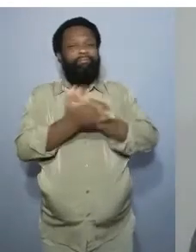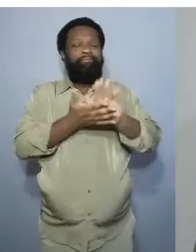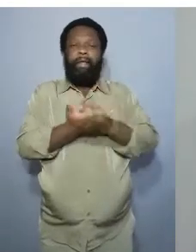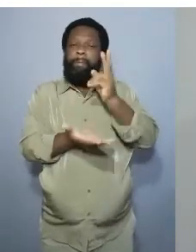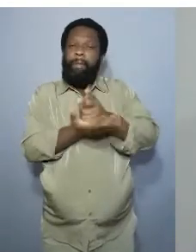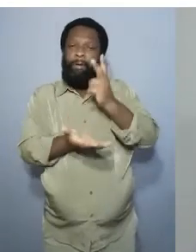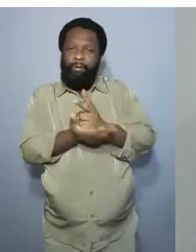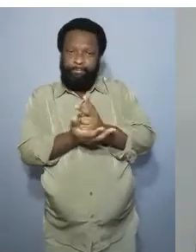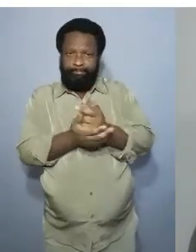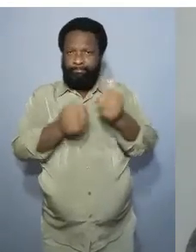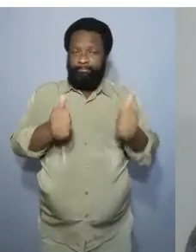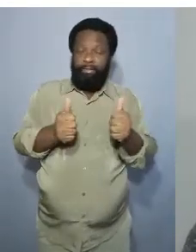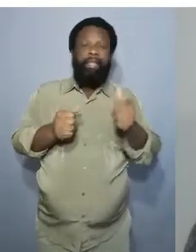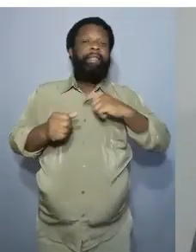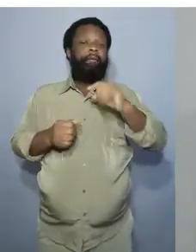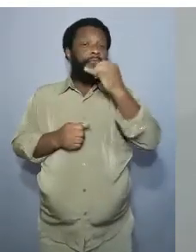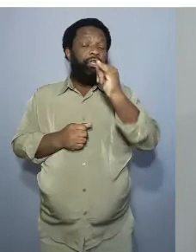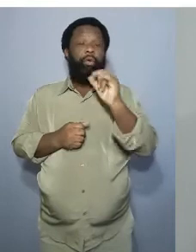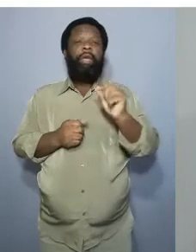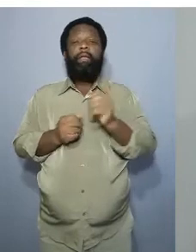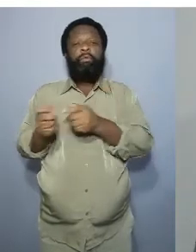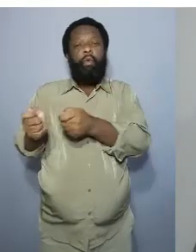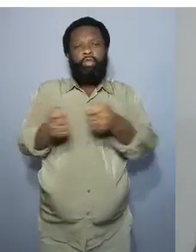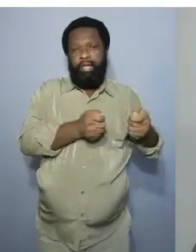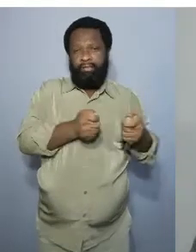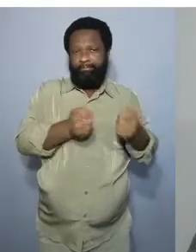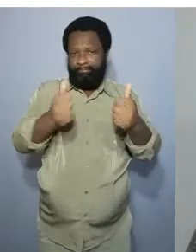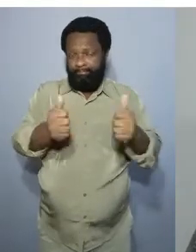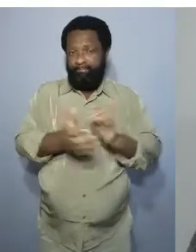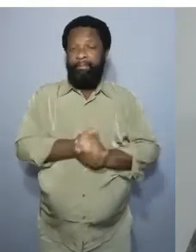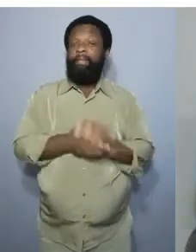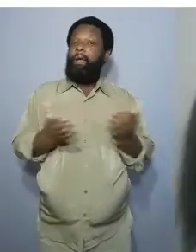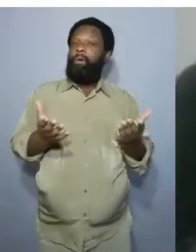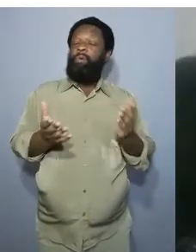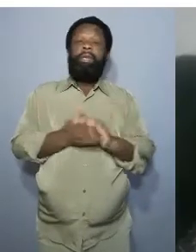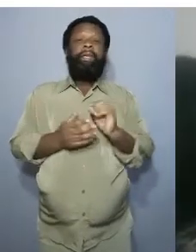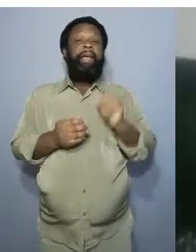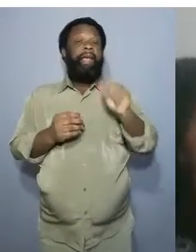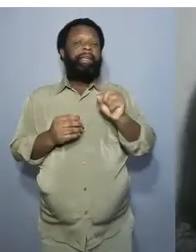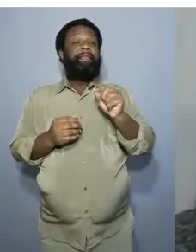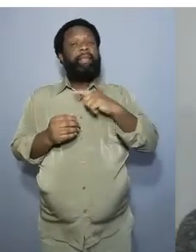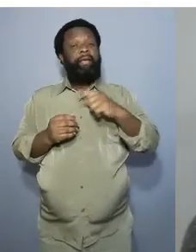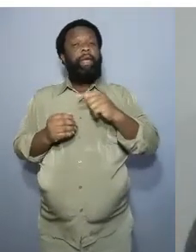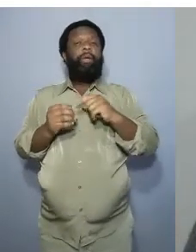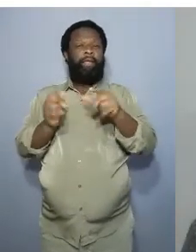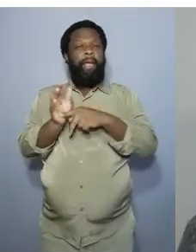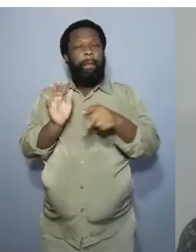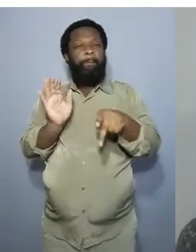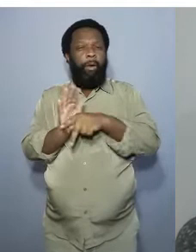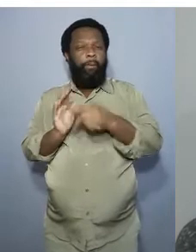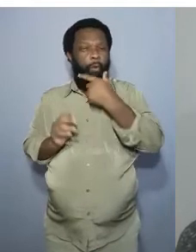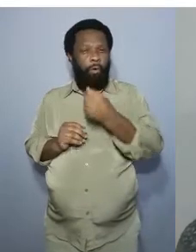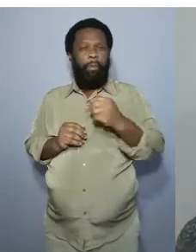estão recebendo, estão com uma energia fixa, estão com uma energia constante. Tudo bem? Então, isso daí, esses foram